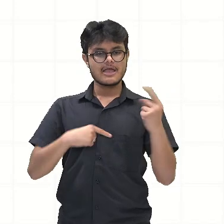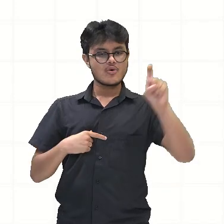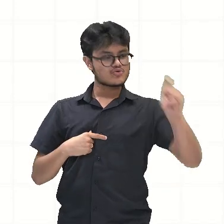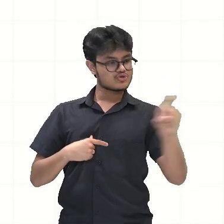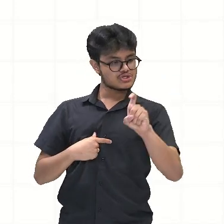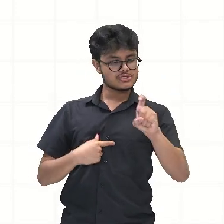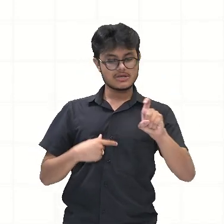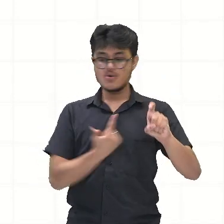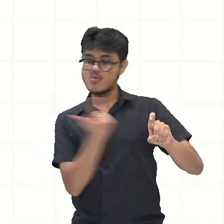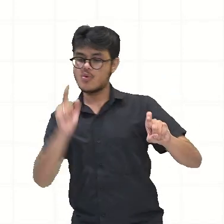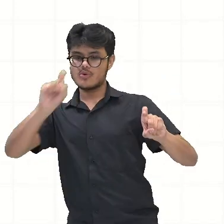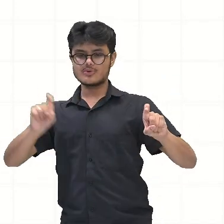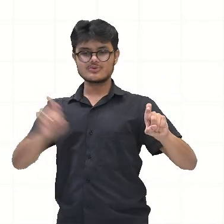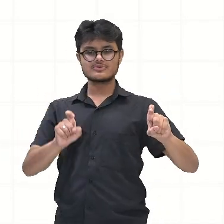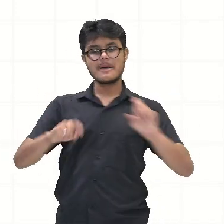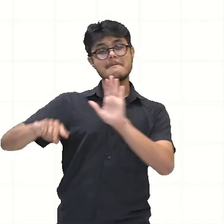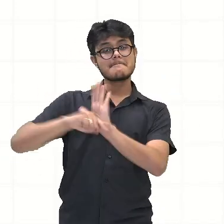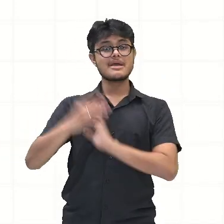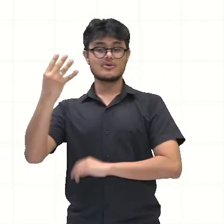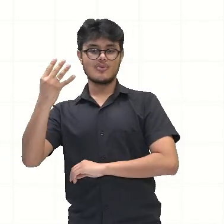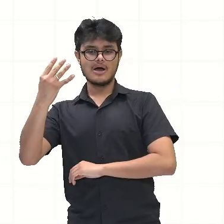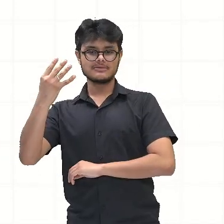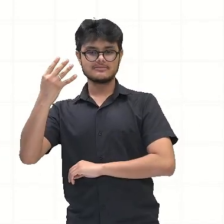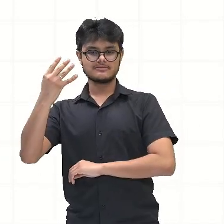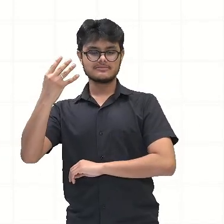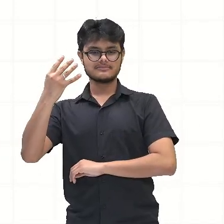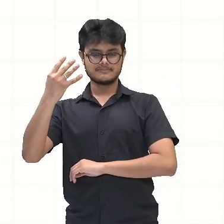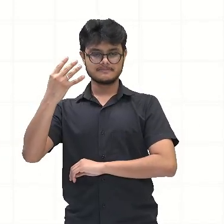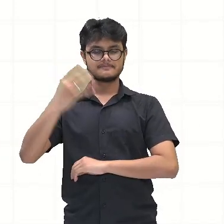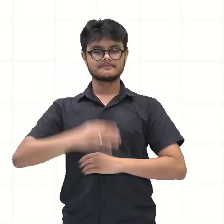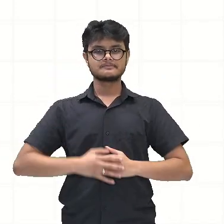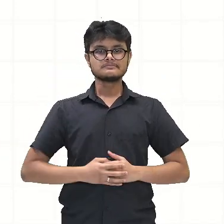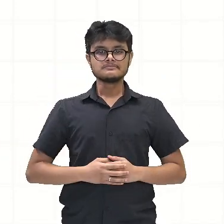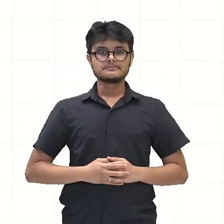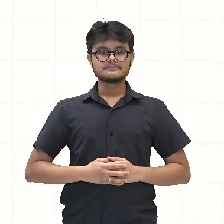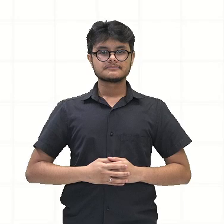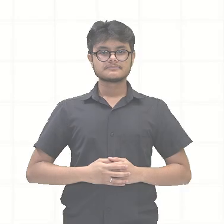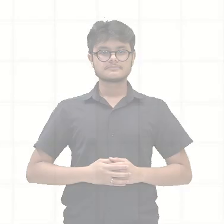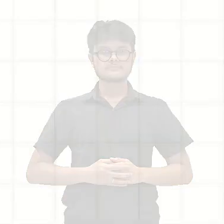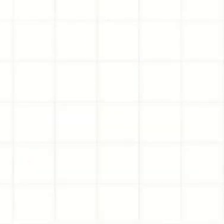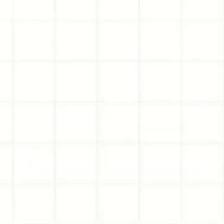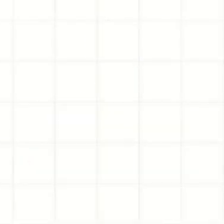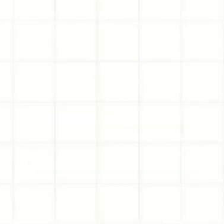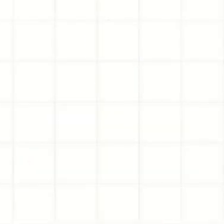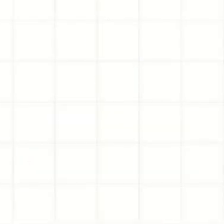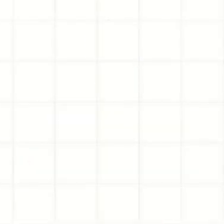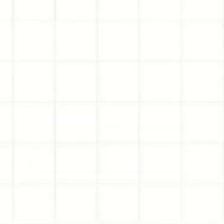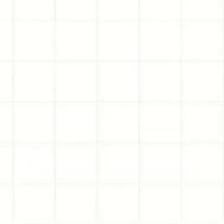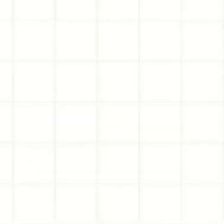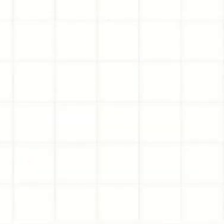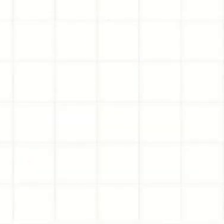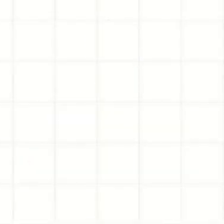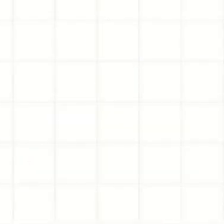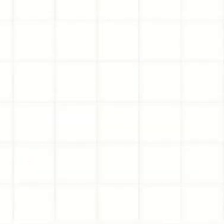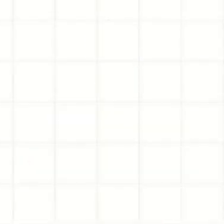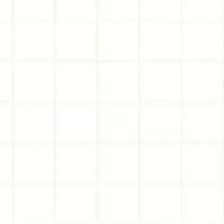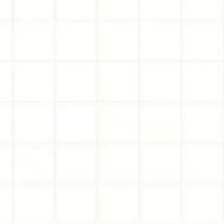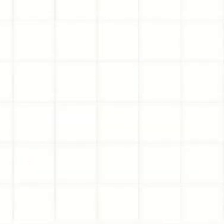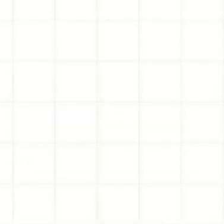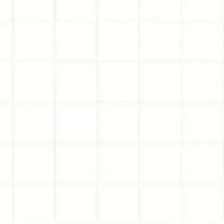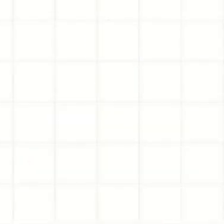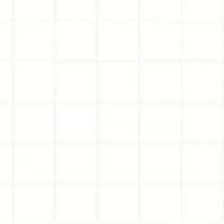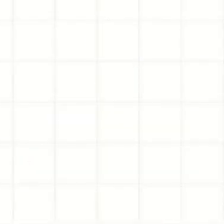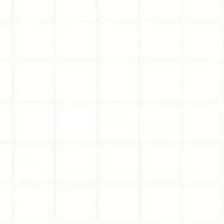o segundo número seria menos 4, x menos 4, né? Aí ele representa a multiplicação de dois números. Eu sei